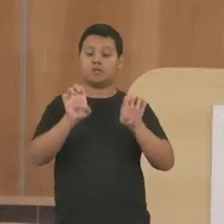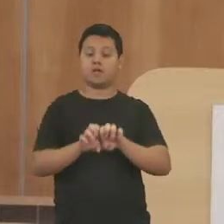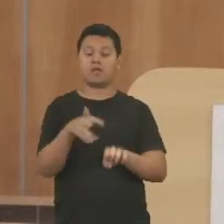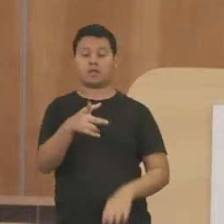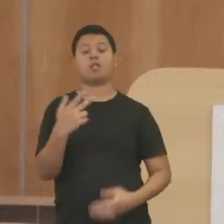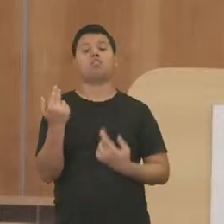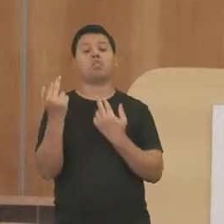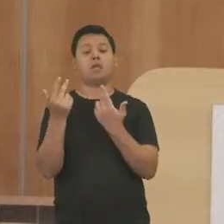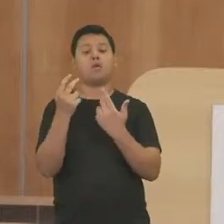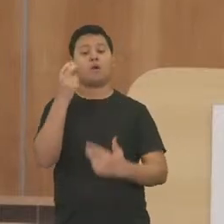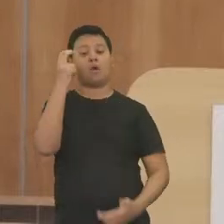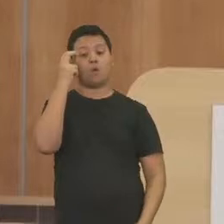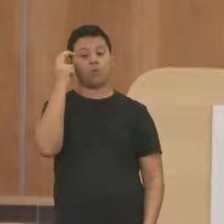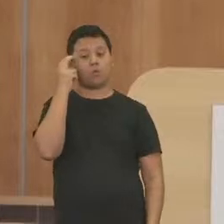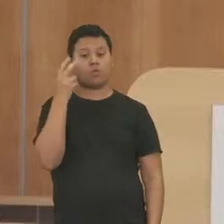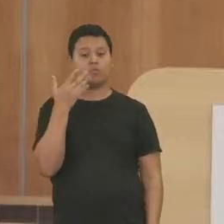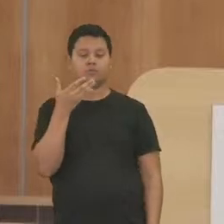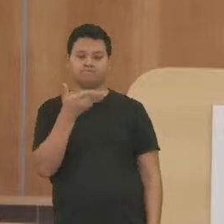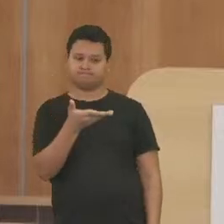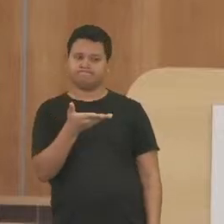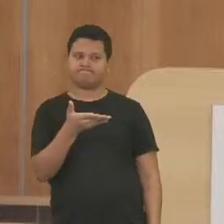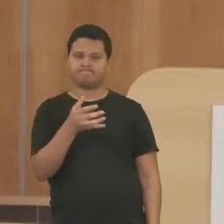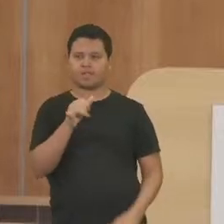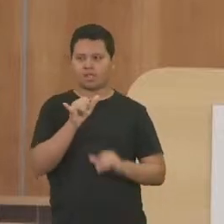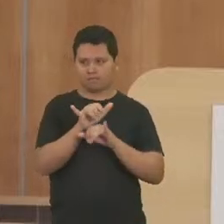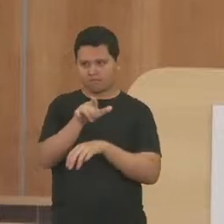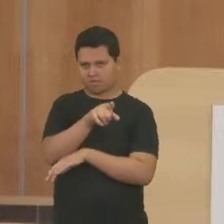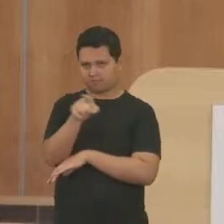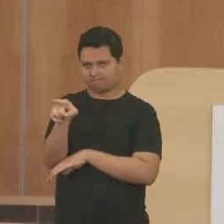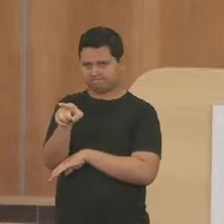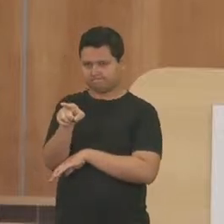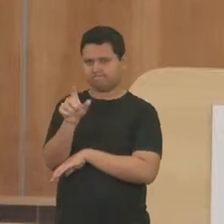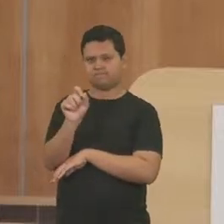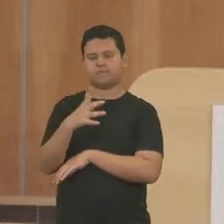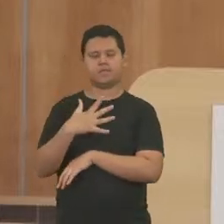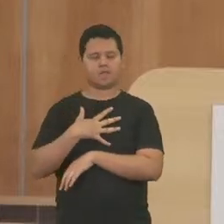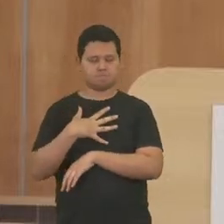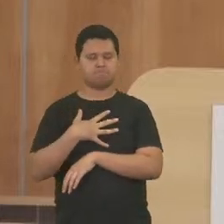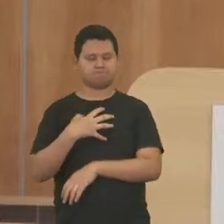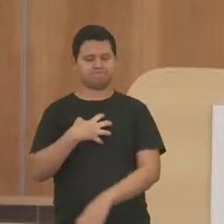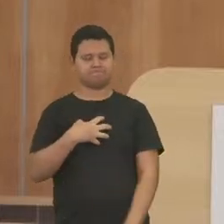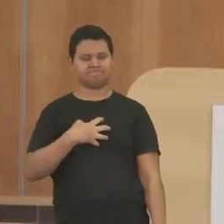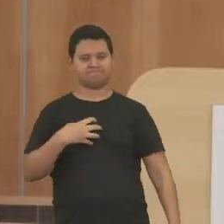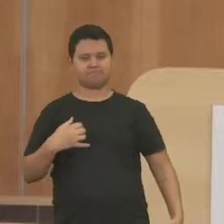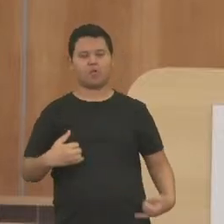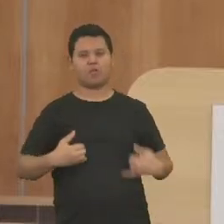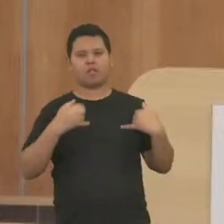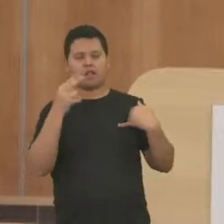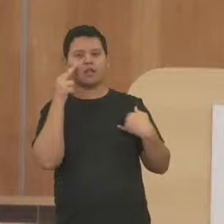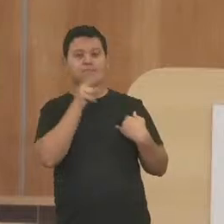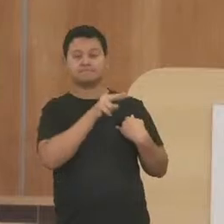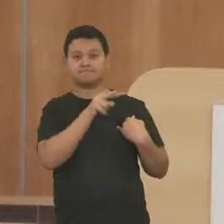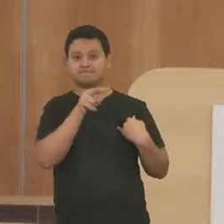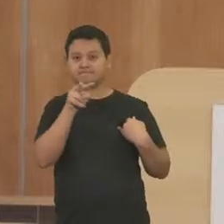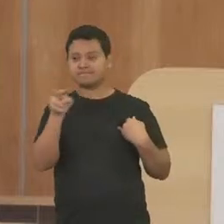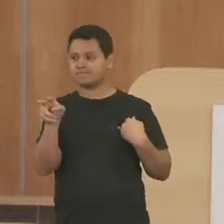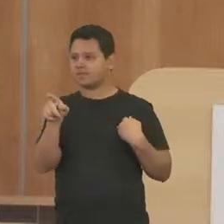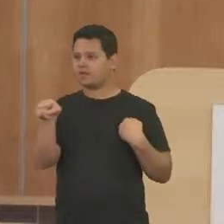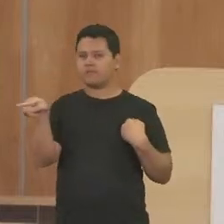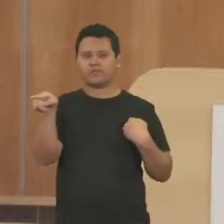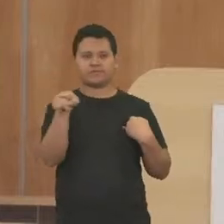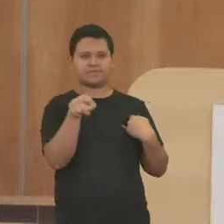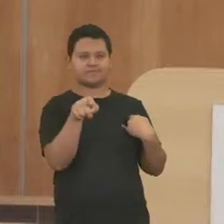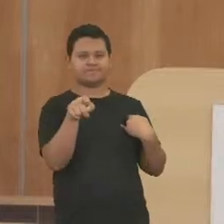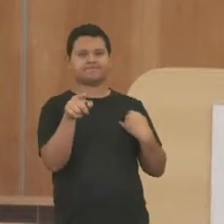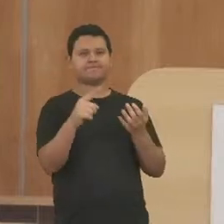a cultura, não é? E eu quero dizer que fiquei muito contente de olhar vocês todos